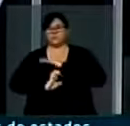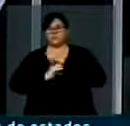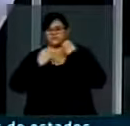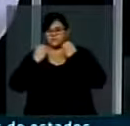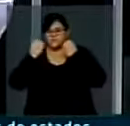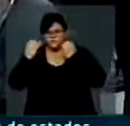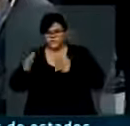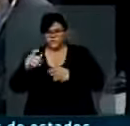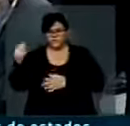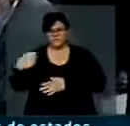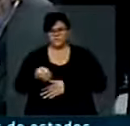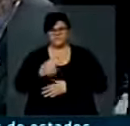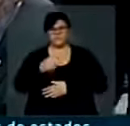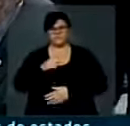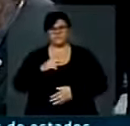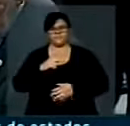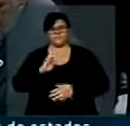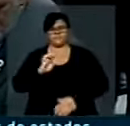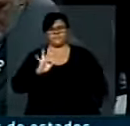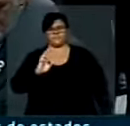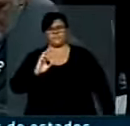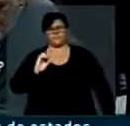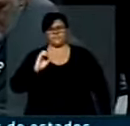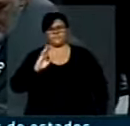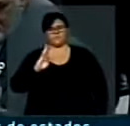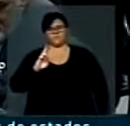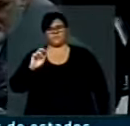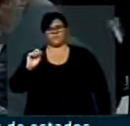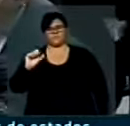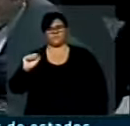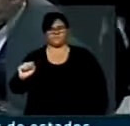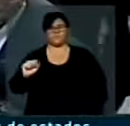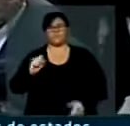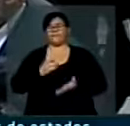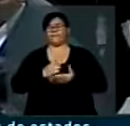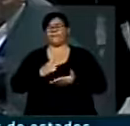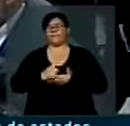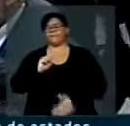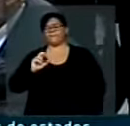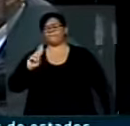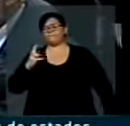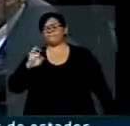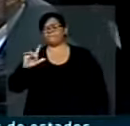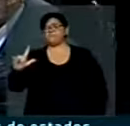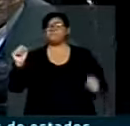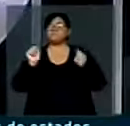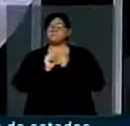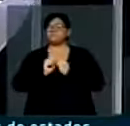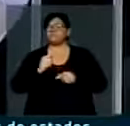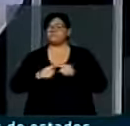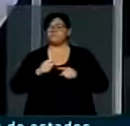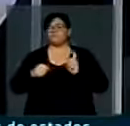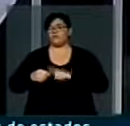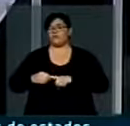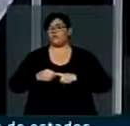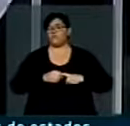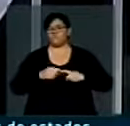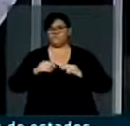própria Petrobras, em parceria com a Shell, pois na época o poço perfurado não atravessou a camada de